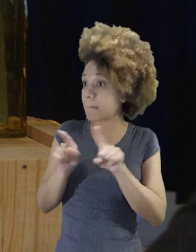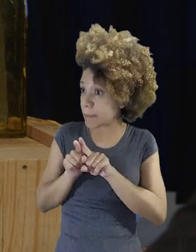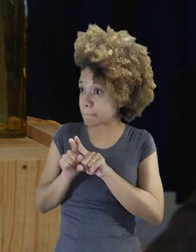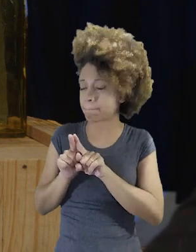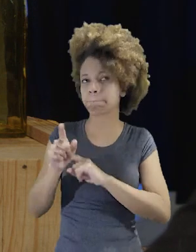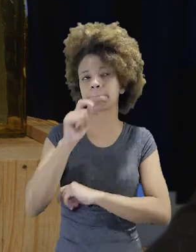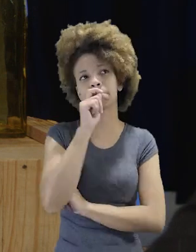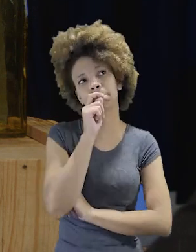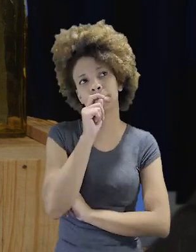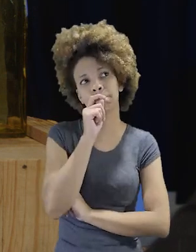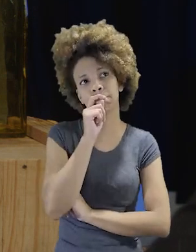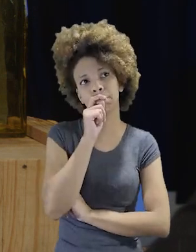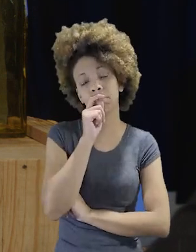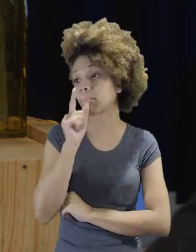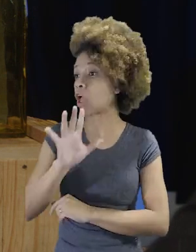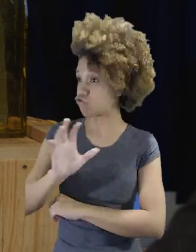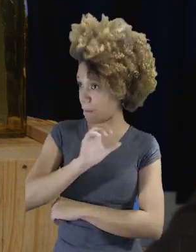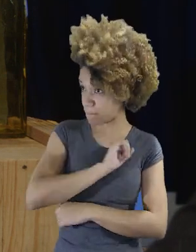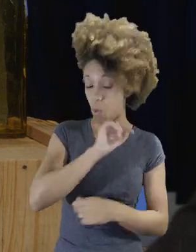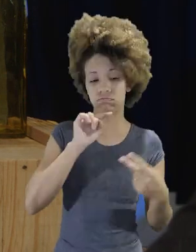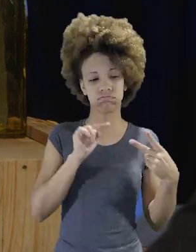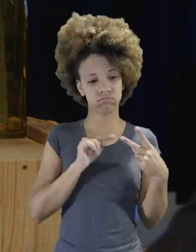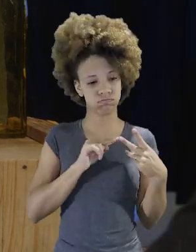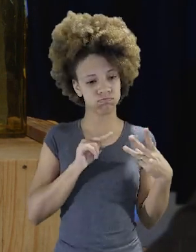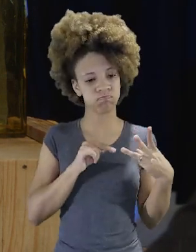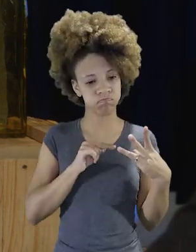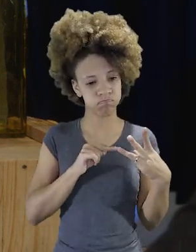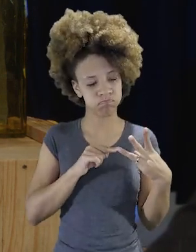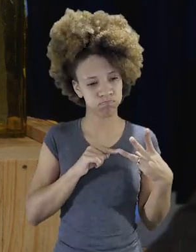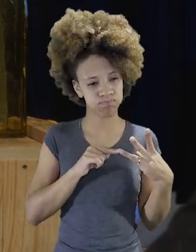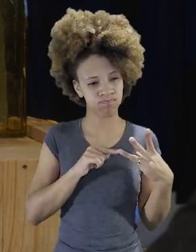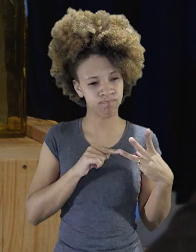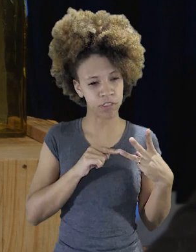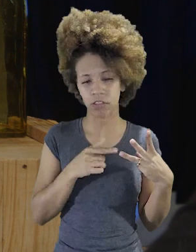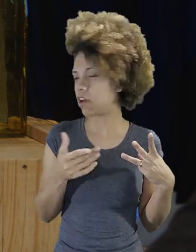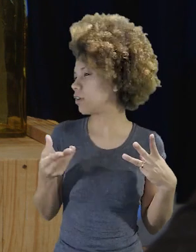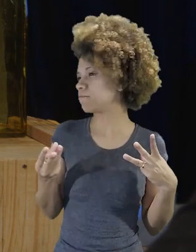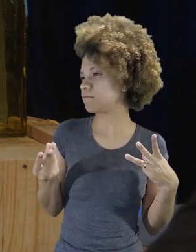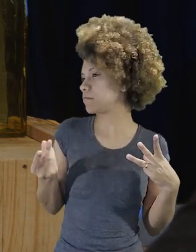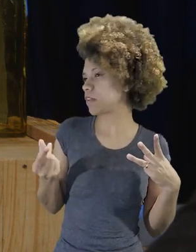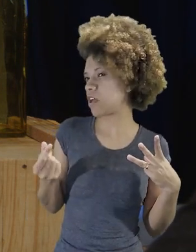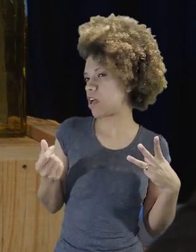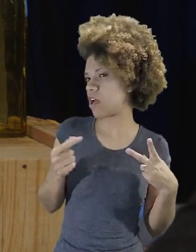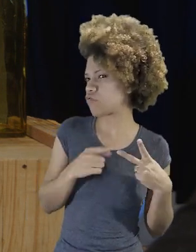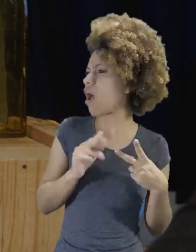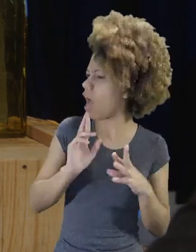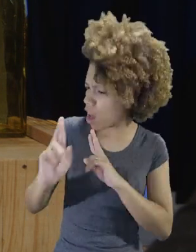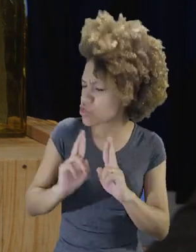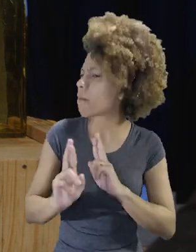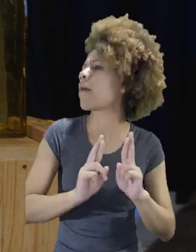falava de amor né de relacionamento mesmo ele também falava de